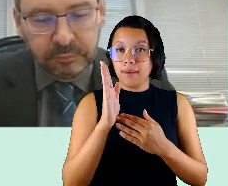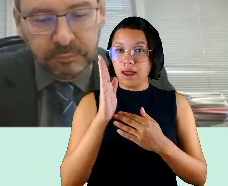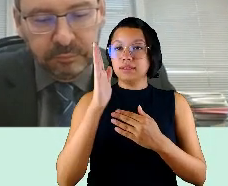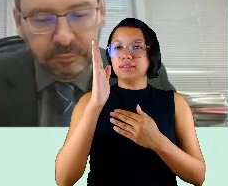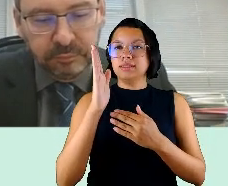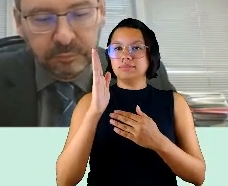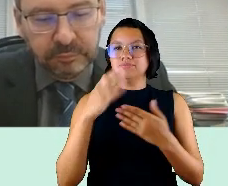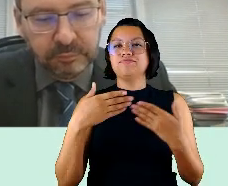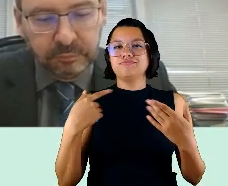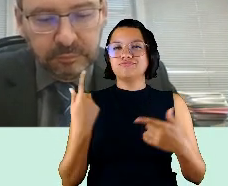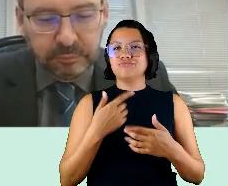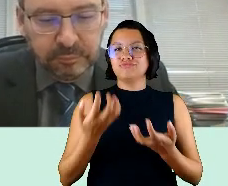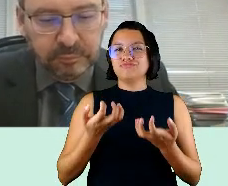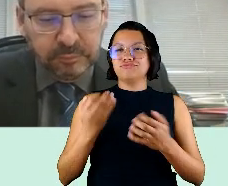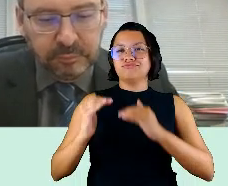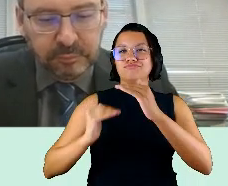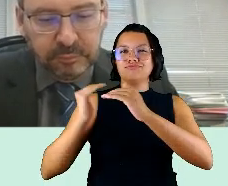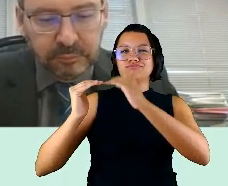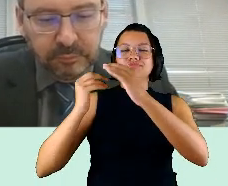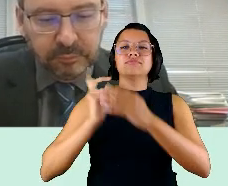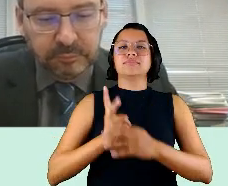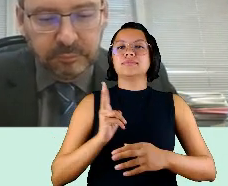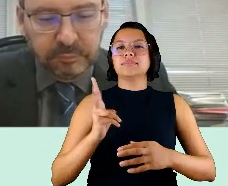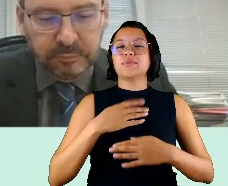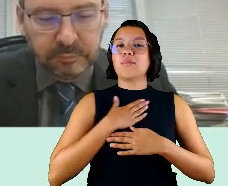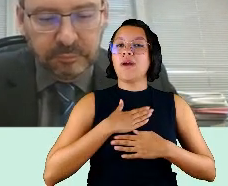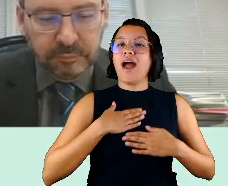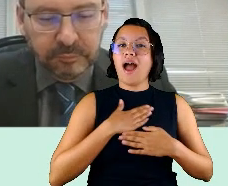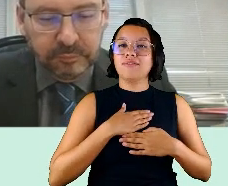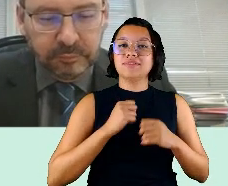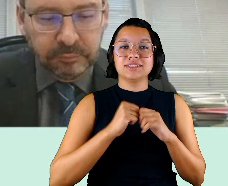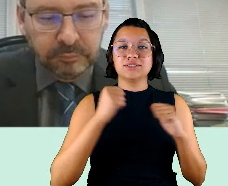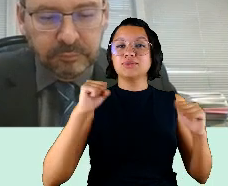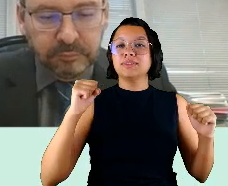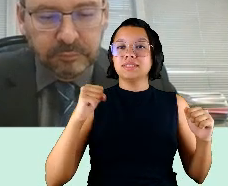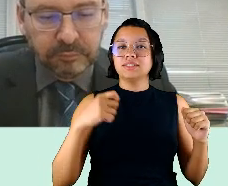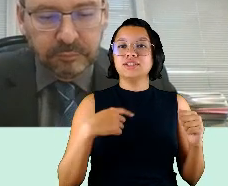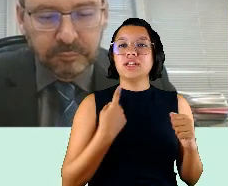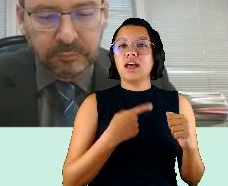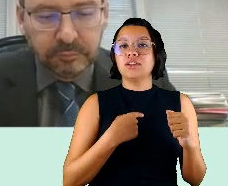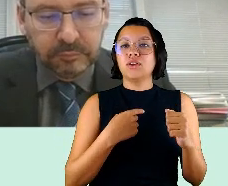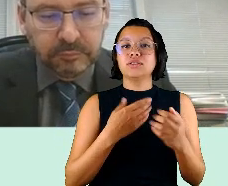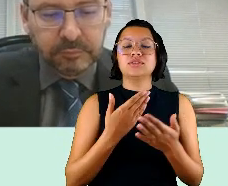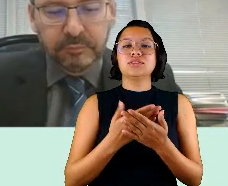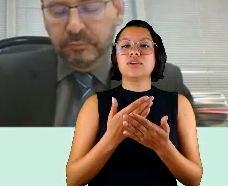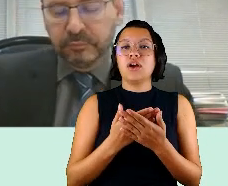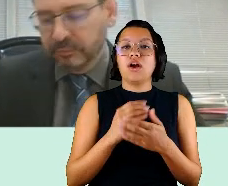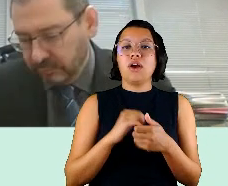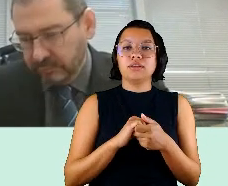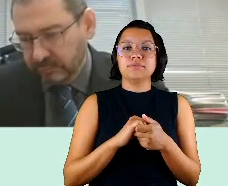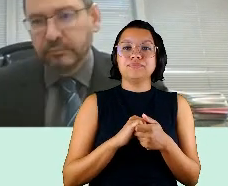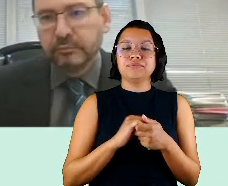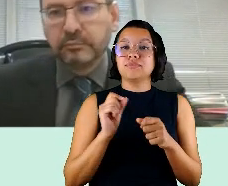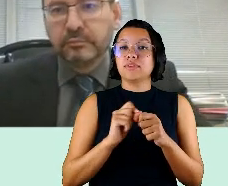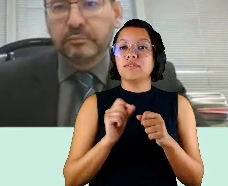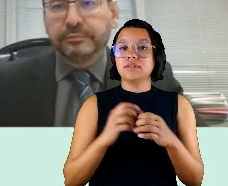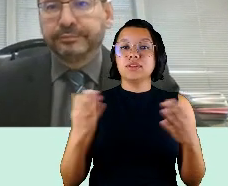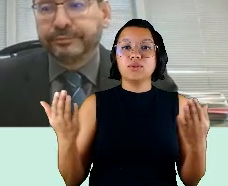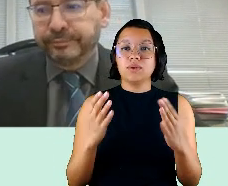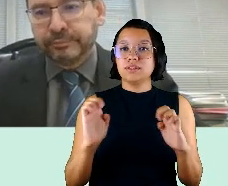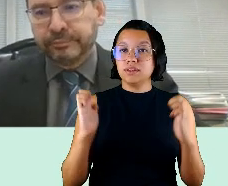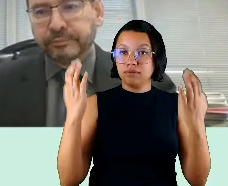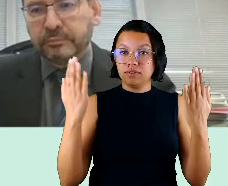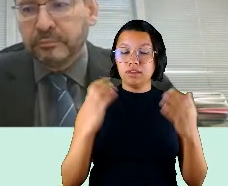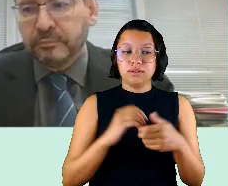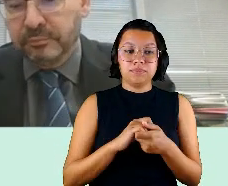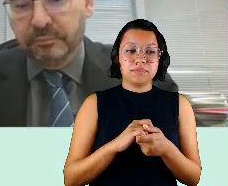sempre evoluir. É uma satisfação muito grande a nossa escola realizando esse